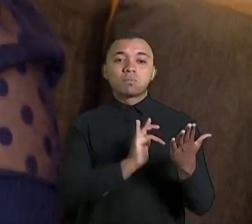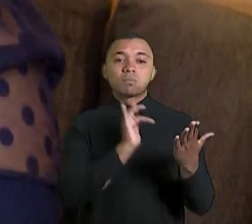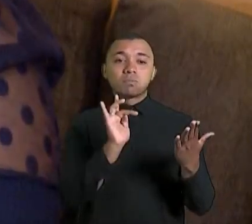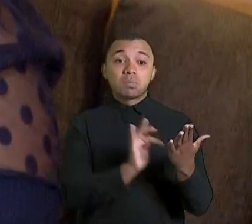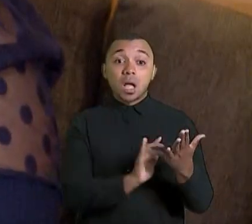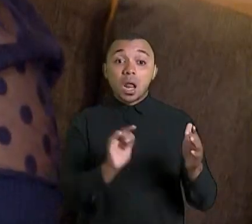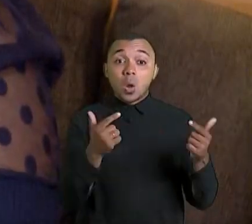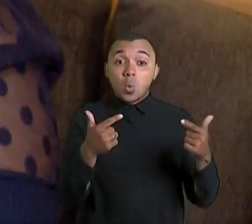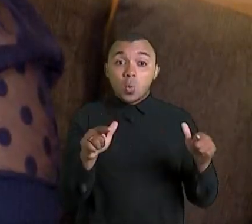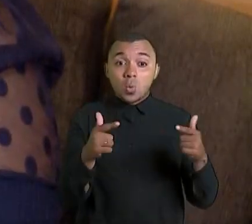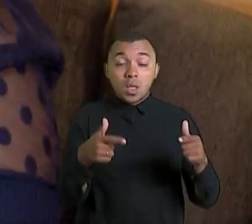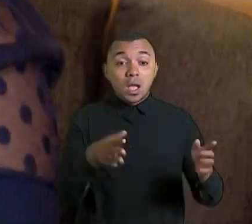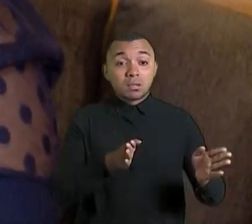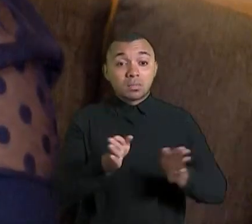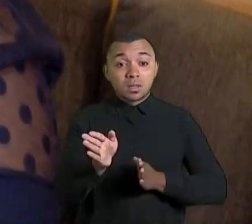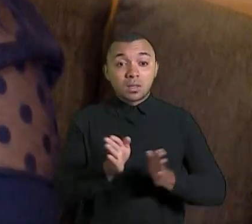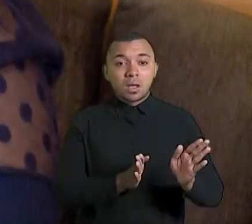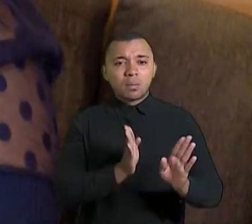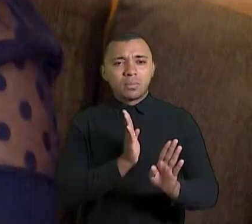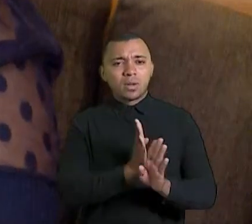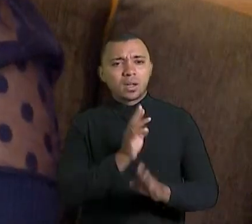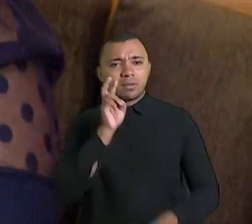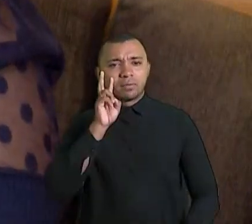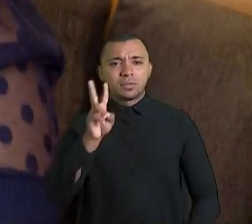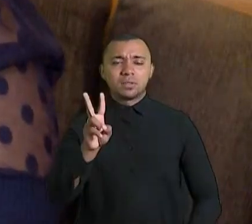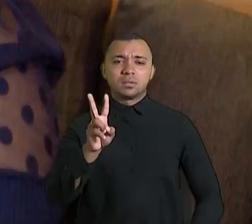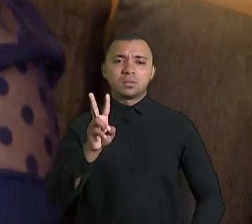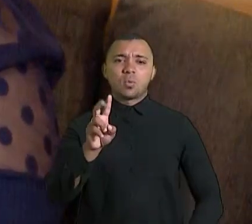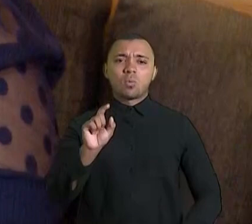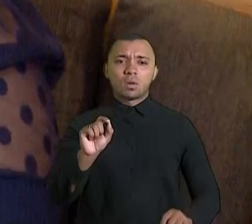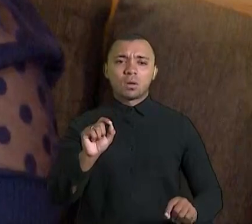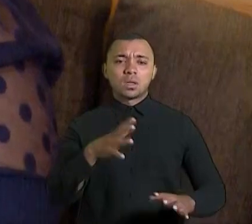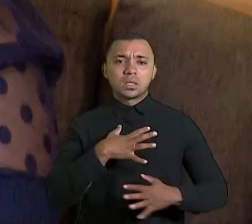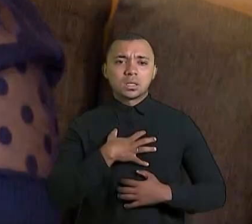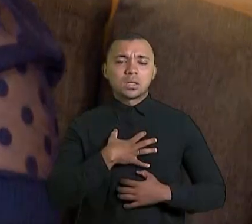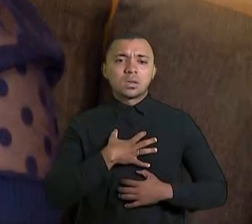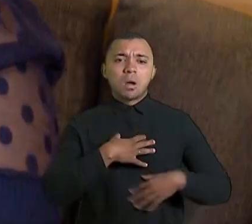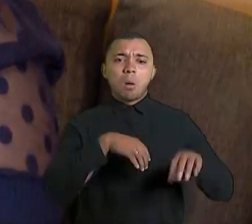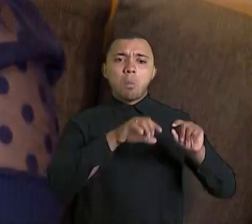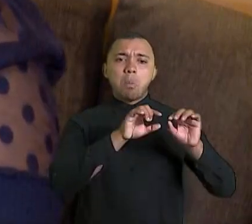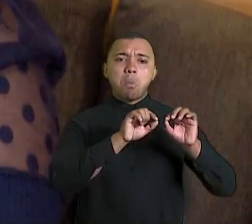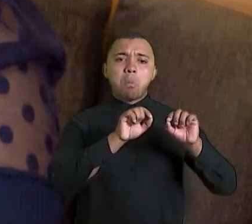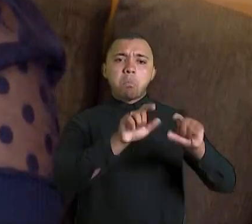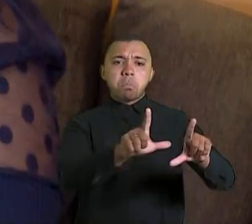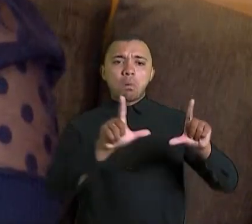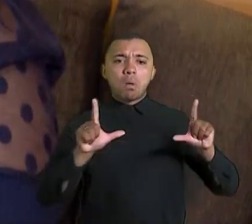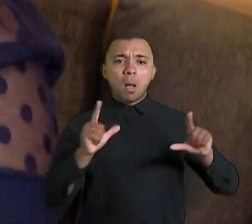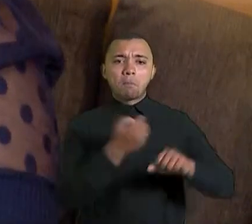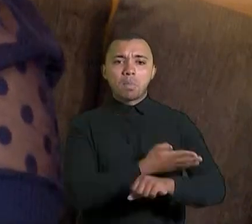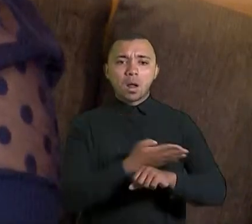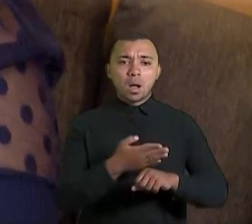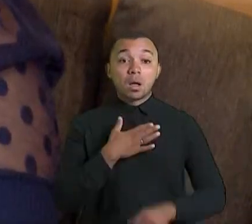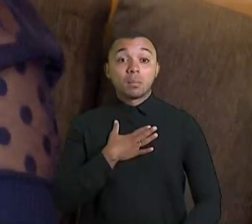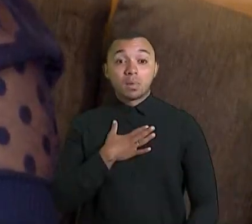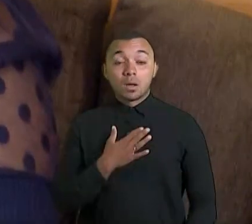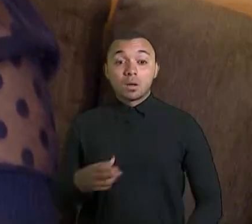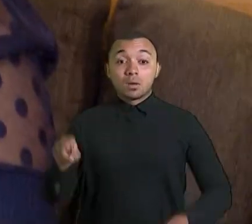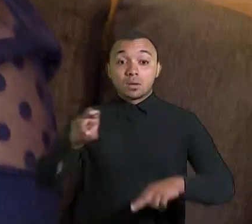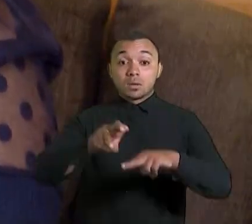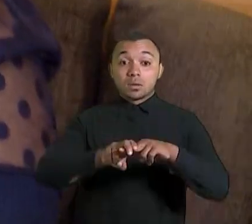acessibilidade, porque geralmente é um quadro branco, com um pincel muito fino, então eu tinha que sentar-me à